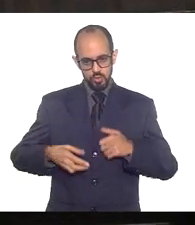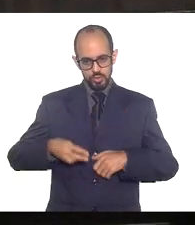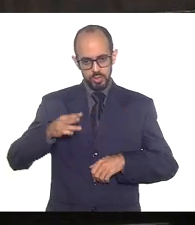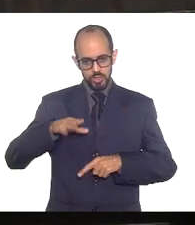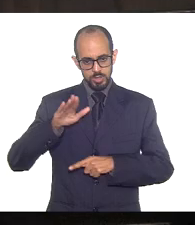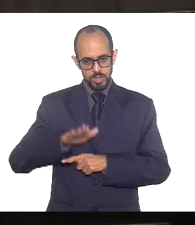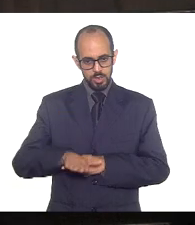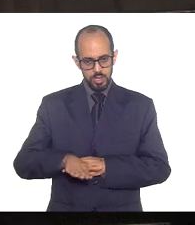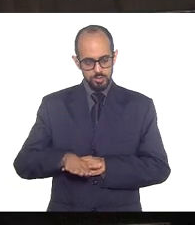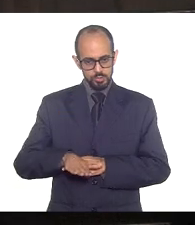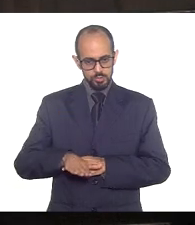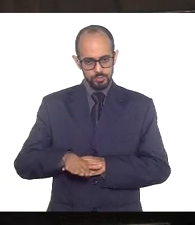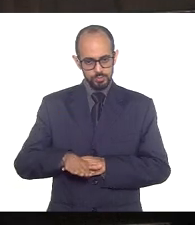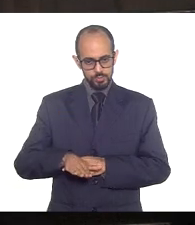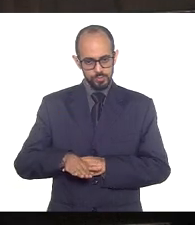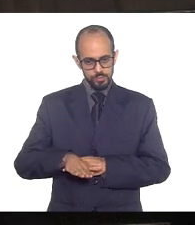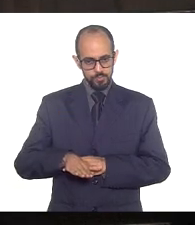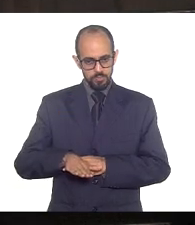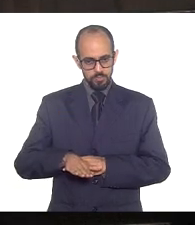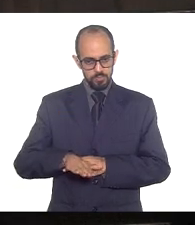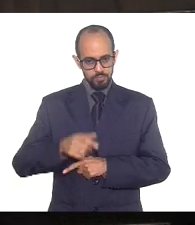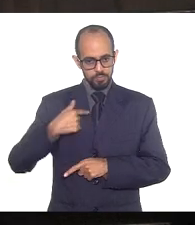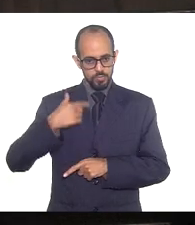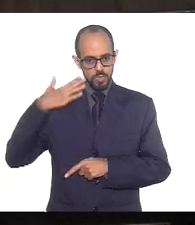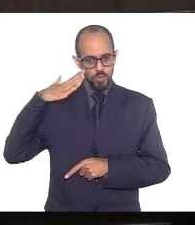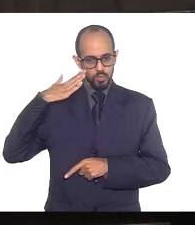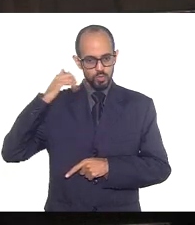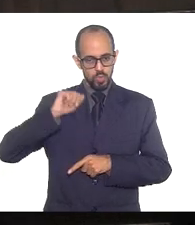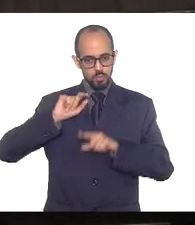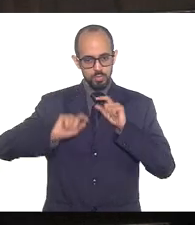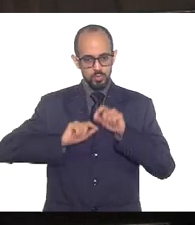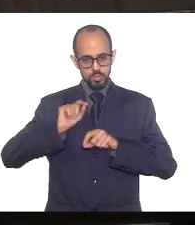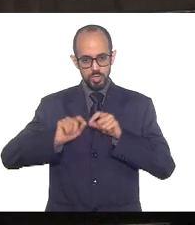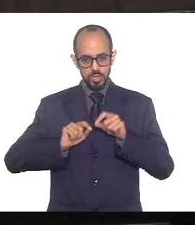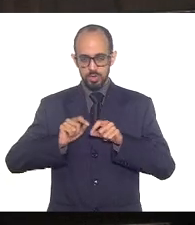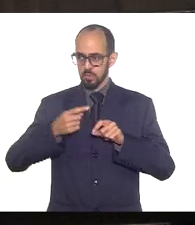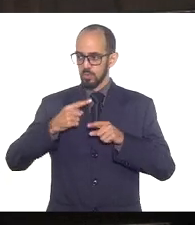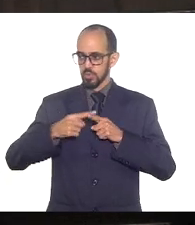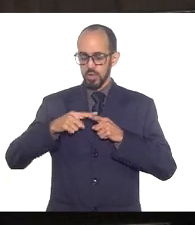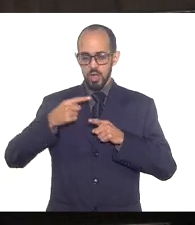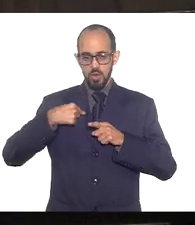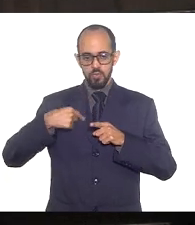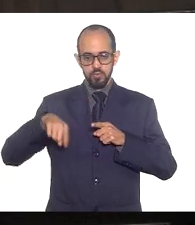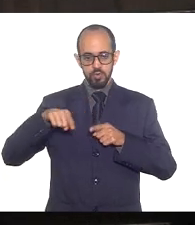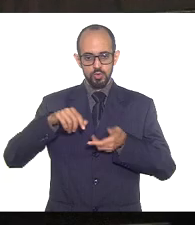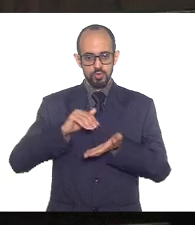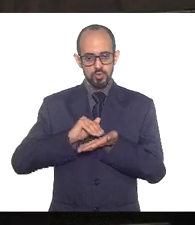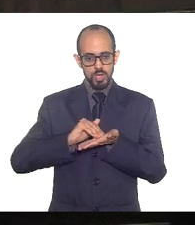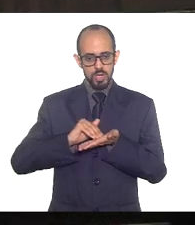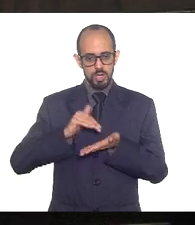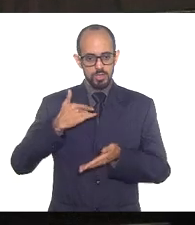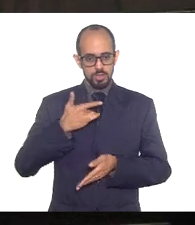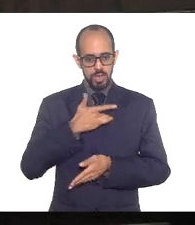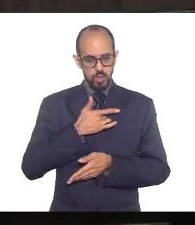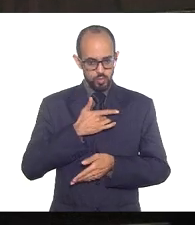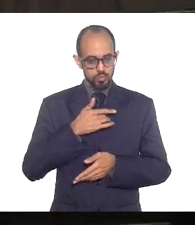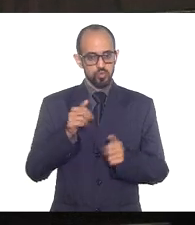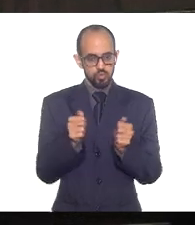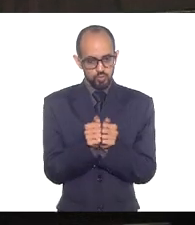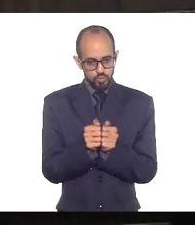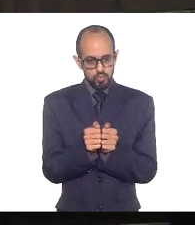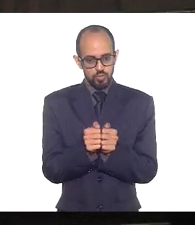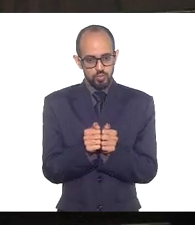três horas da tarde e e eu soube porque estive com secretário de saúde pela manhã